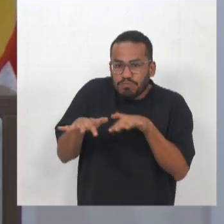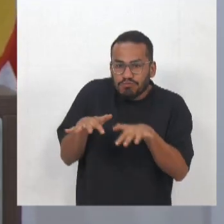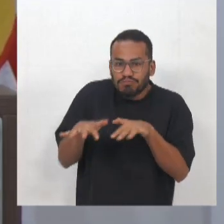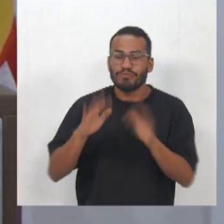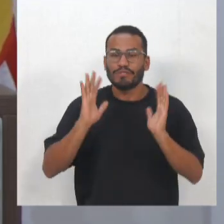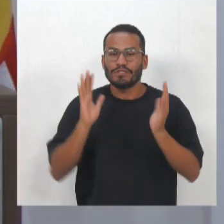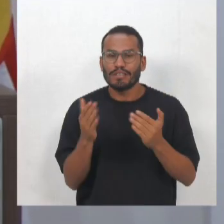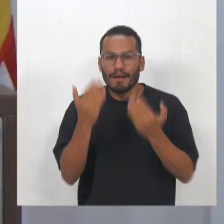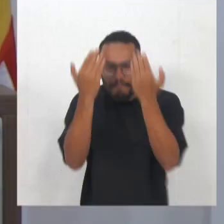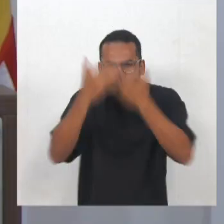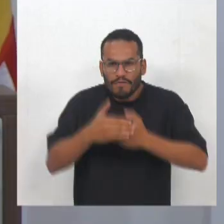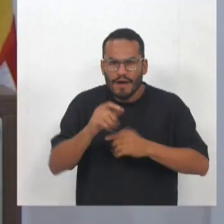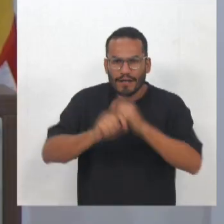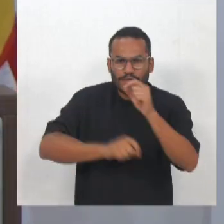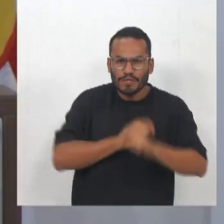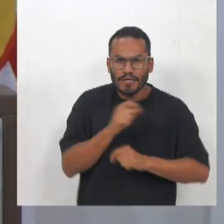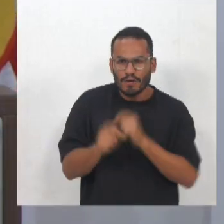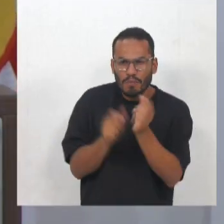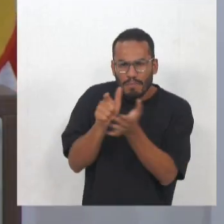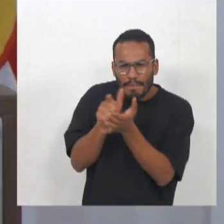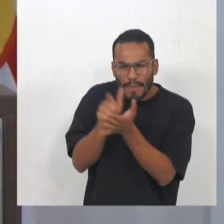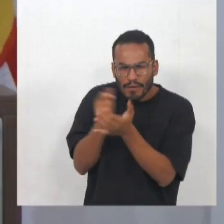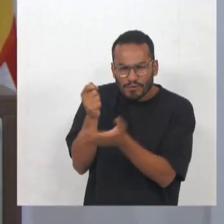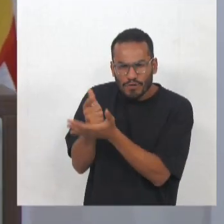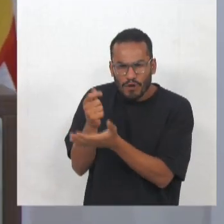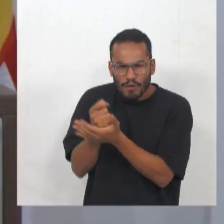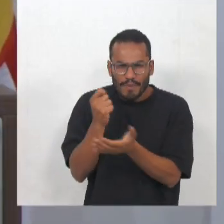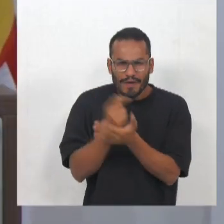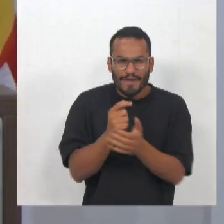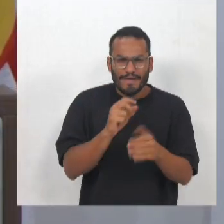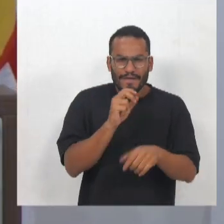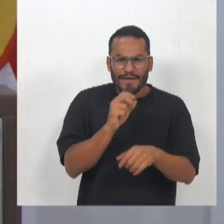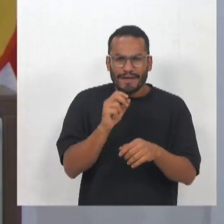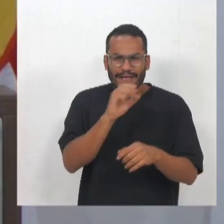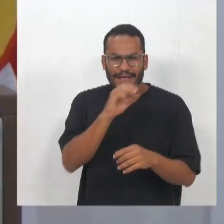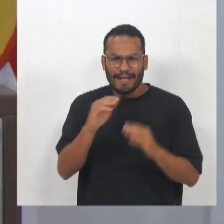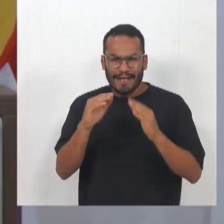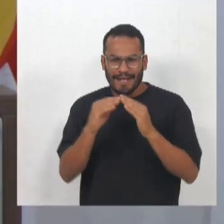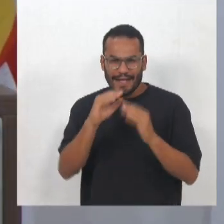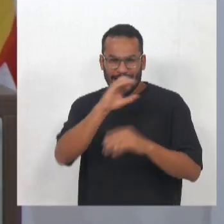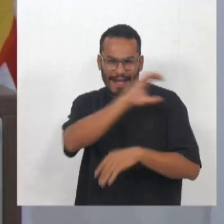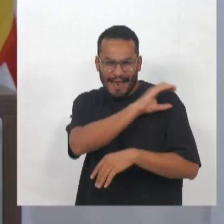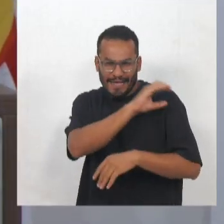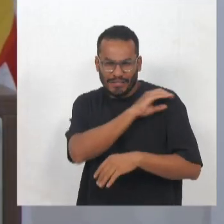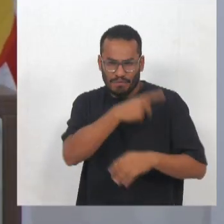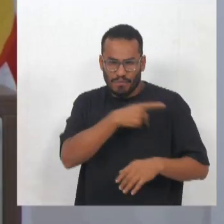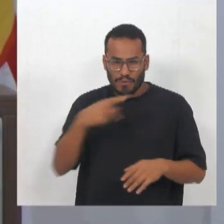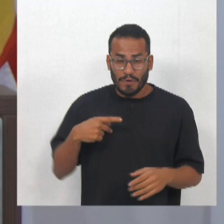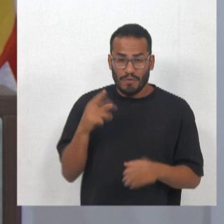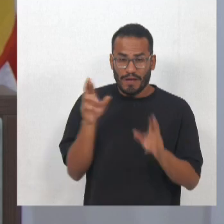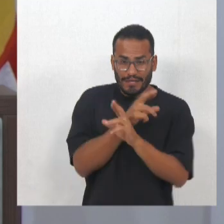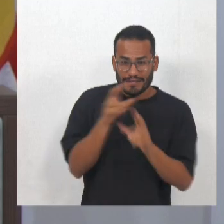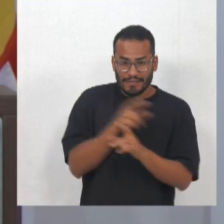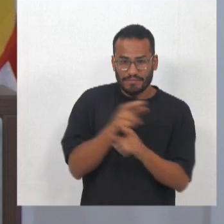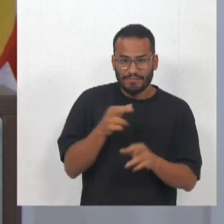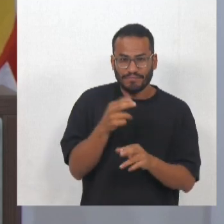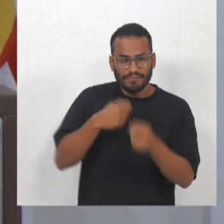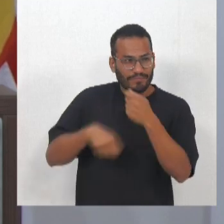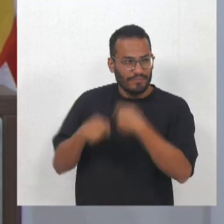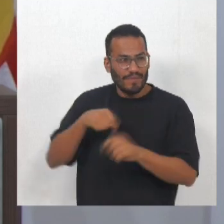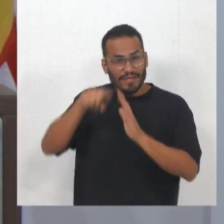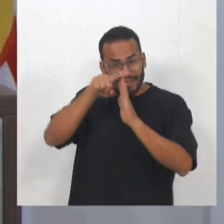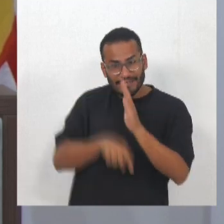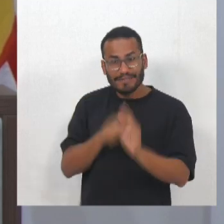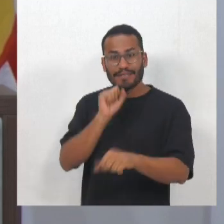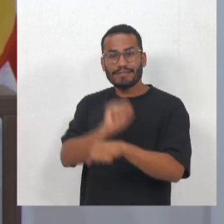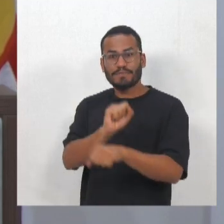comprovado e provado, inclusive com os vouchers, as compras das vagas da creche pública, com relação à diminuição da vaga, da lista de